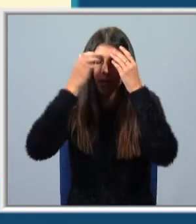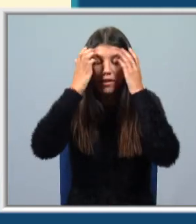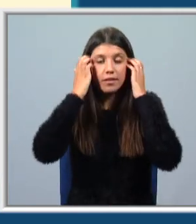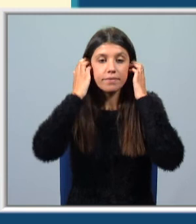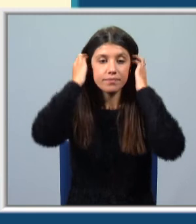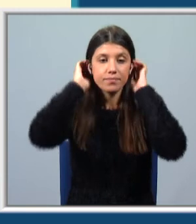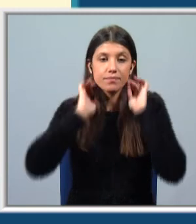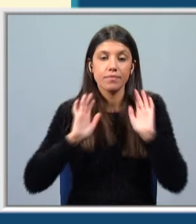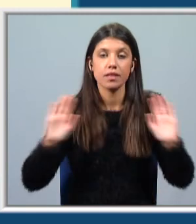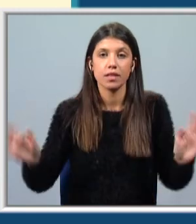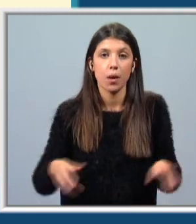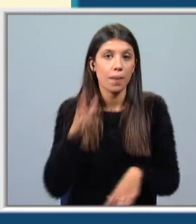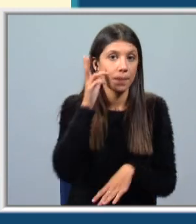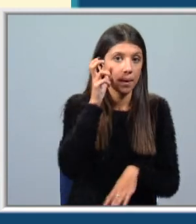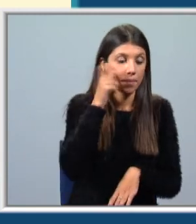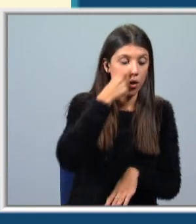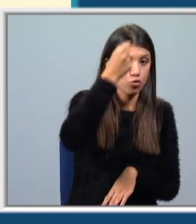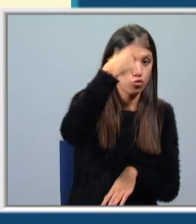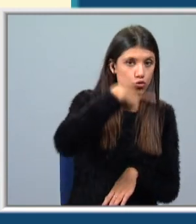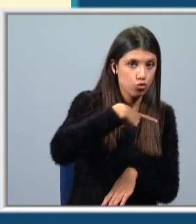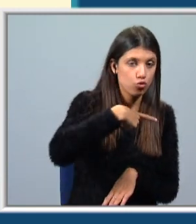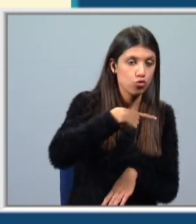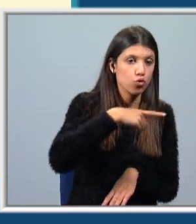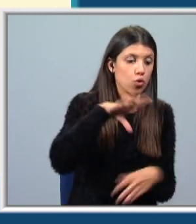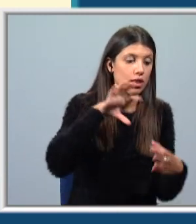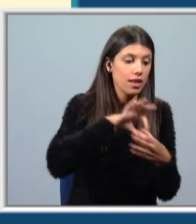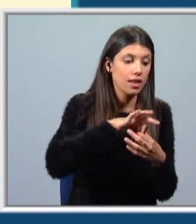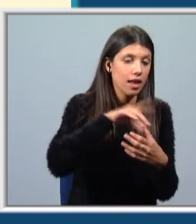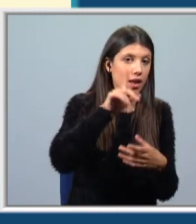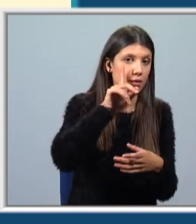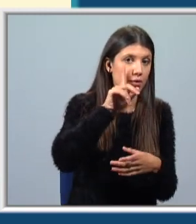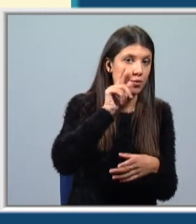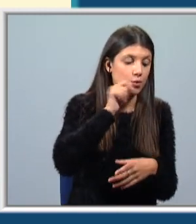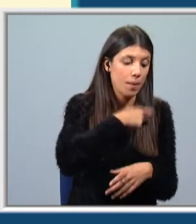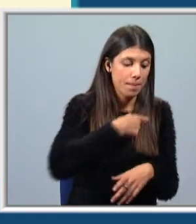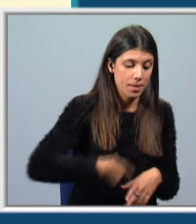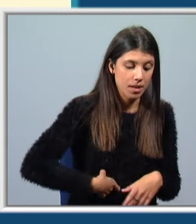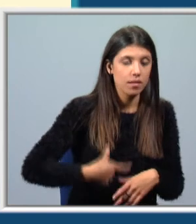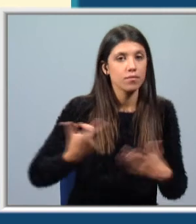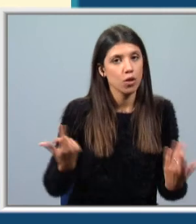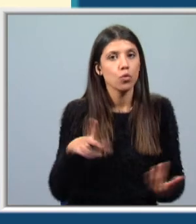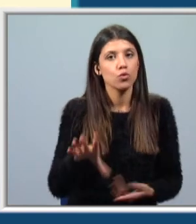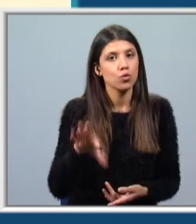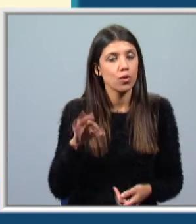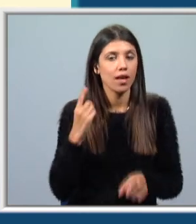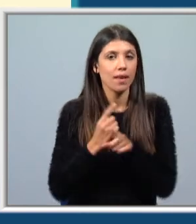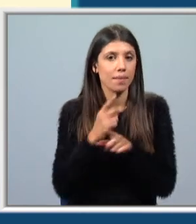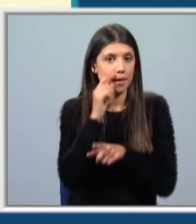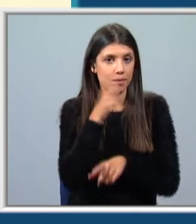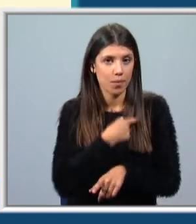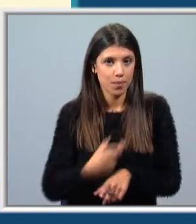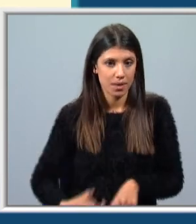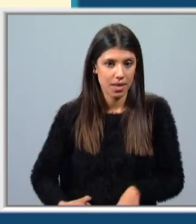tal, já que estivemos a ouvir um conto sobre um príncipe, selecionarmos aqui um príncipe? Depois, o